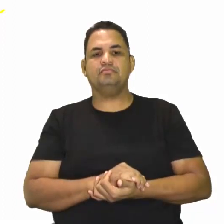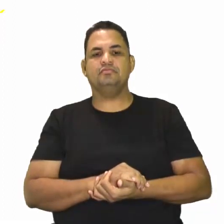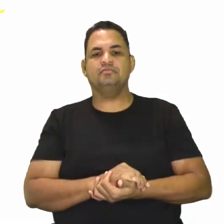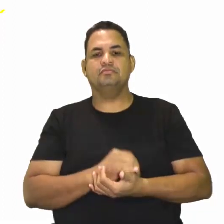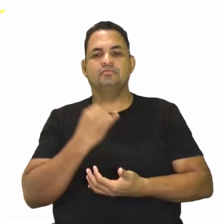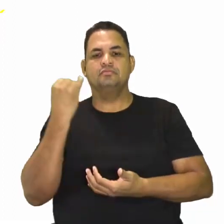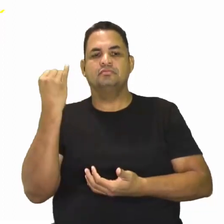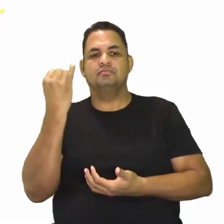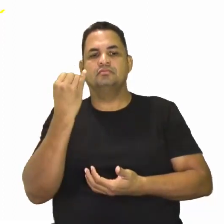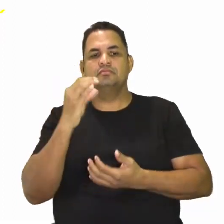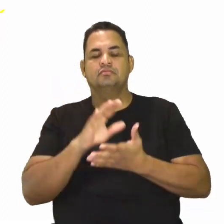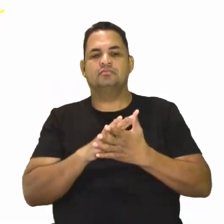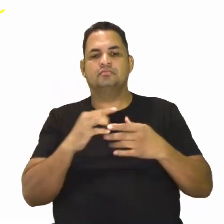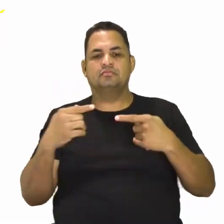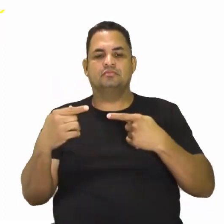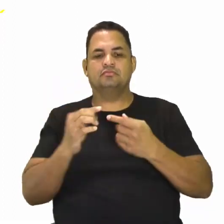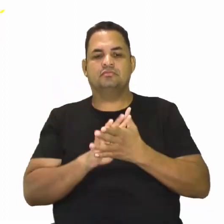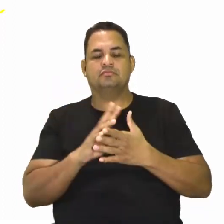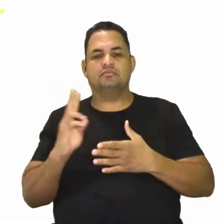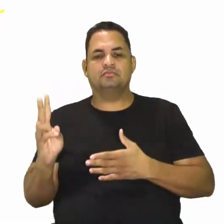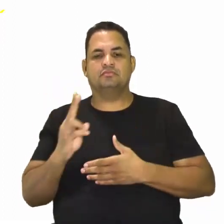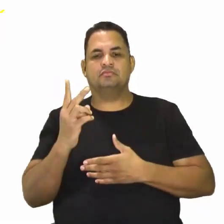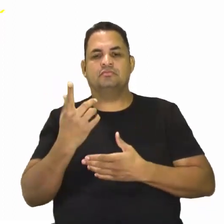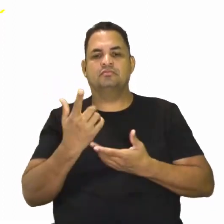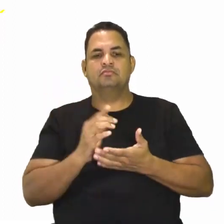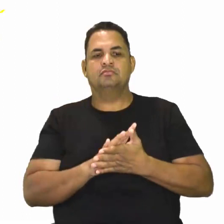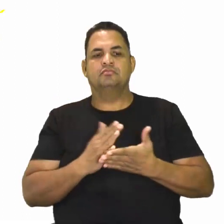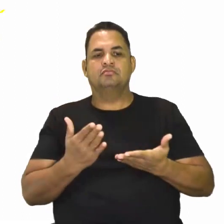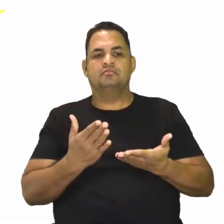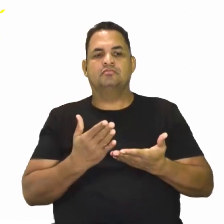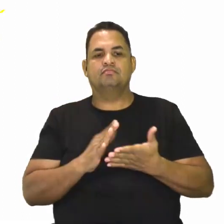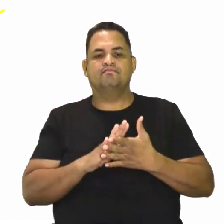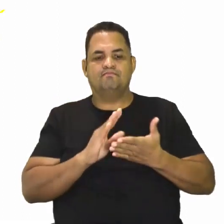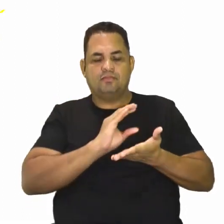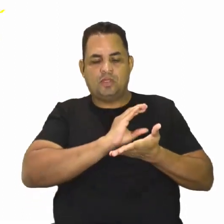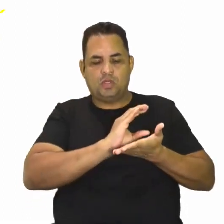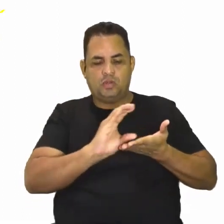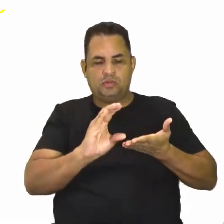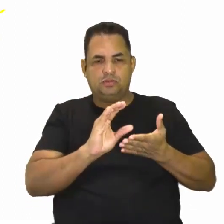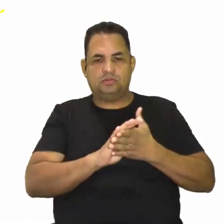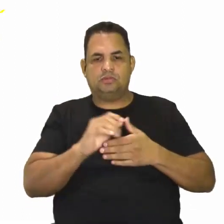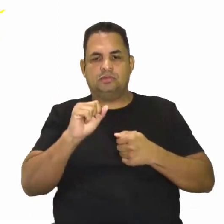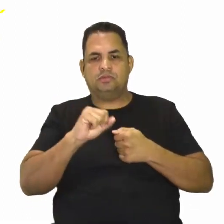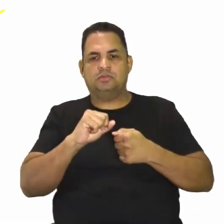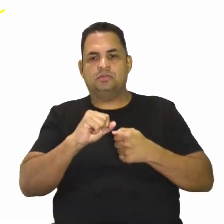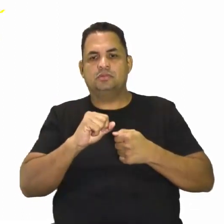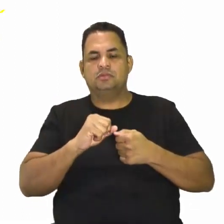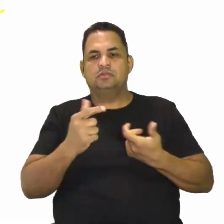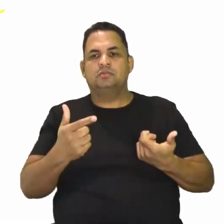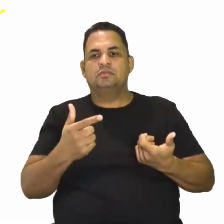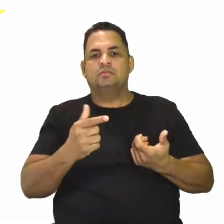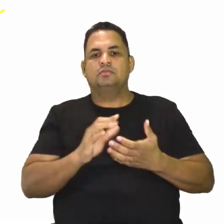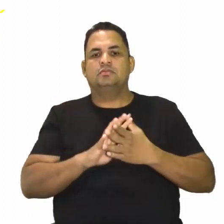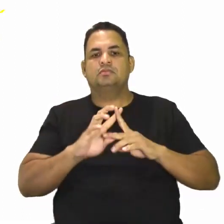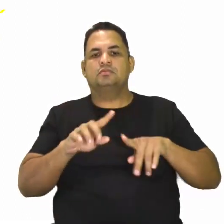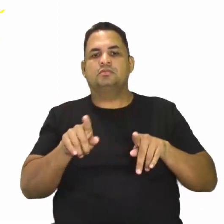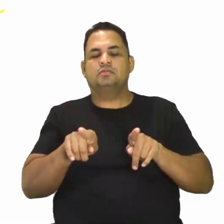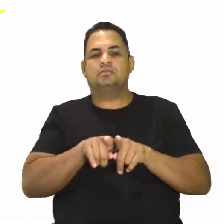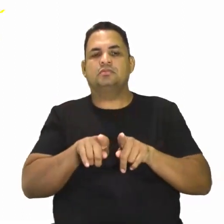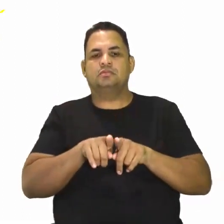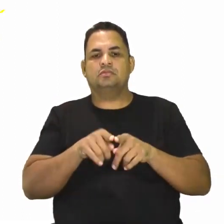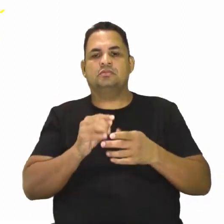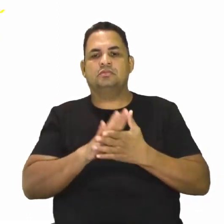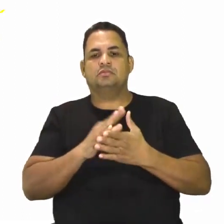a importância da relação do valor da produção, quer dizer, o investimento que você faz, mas também já